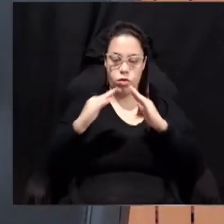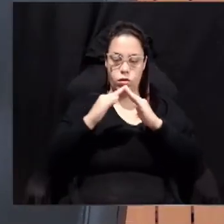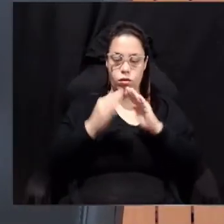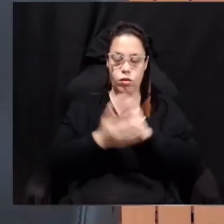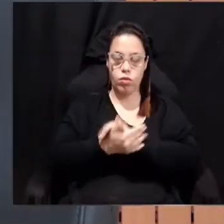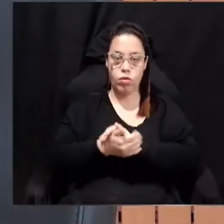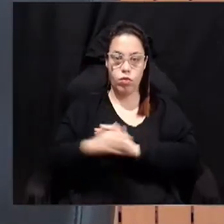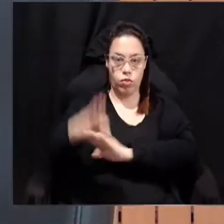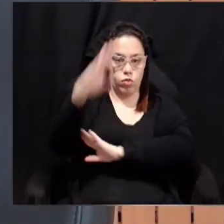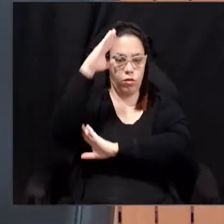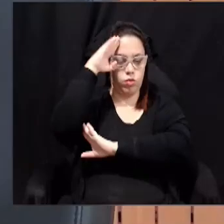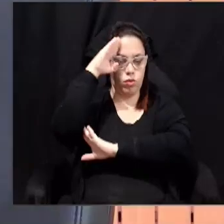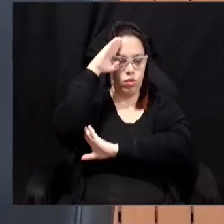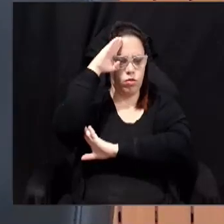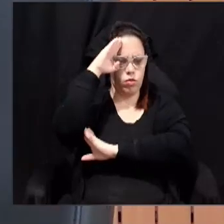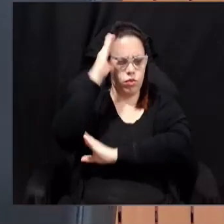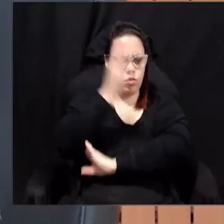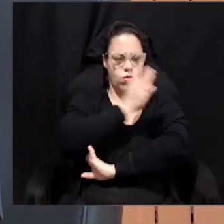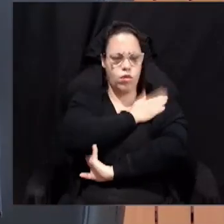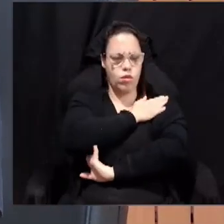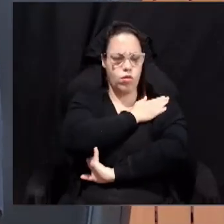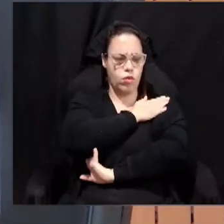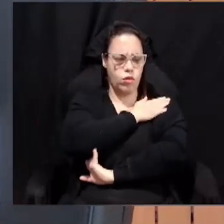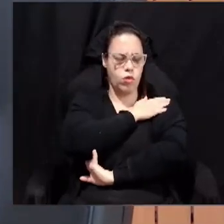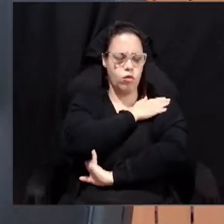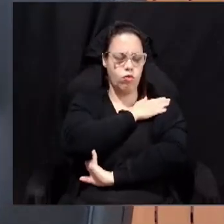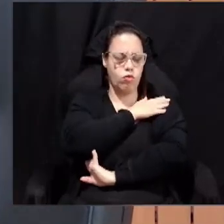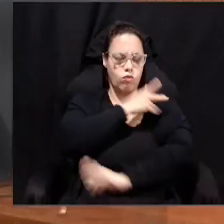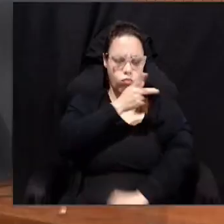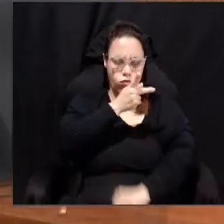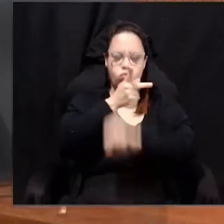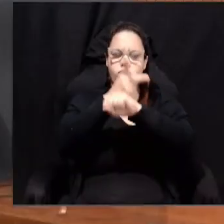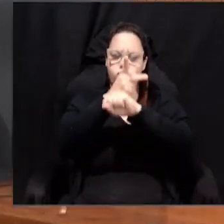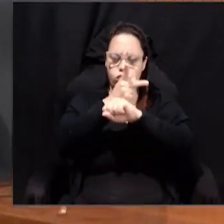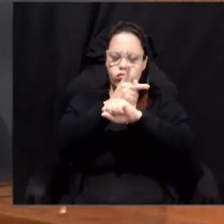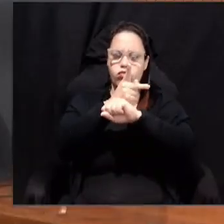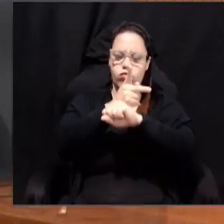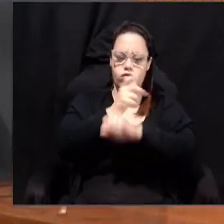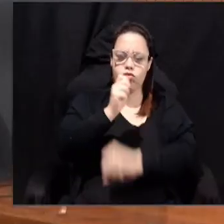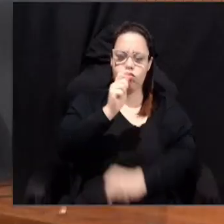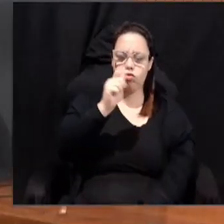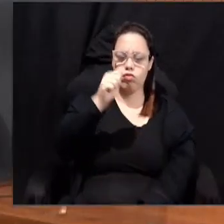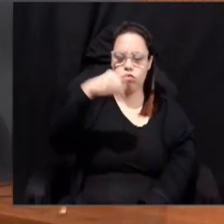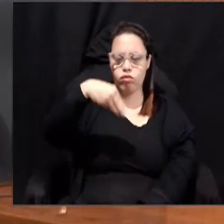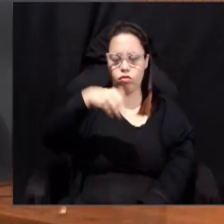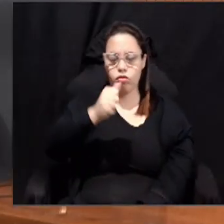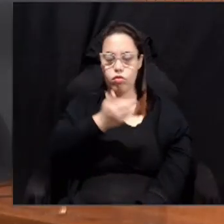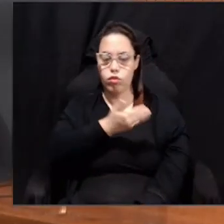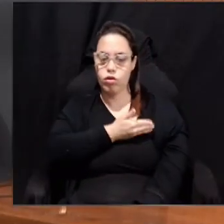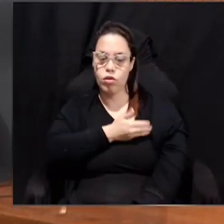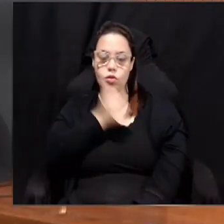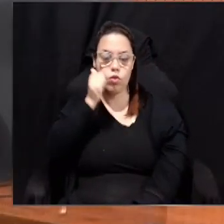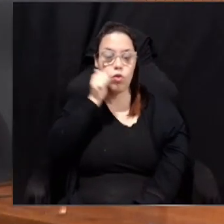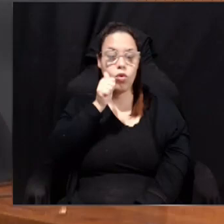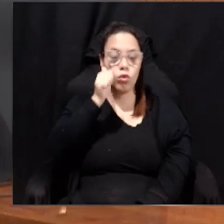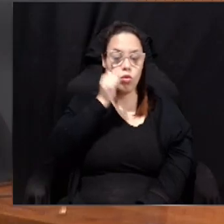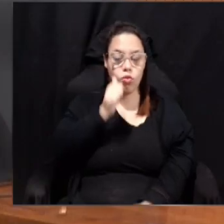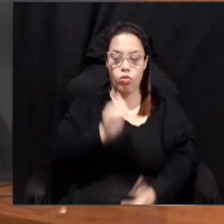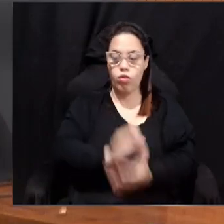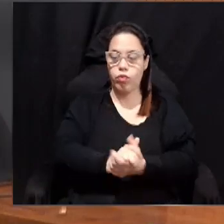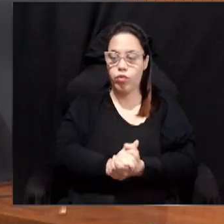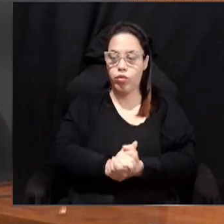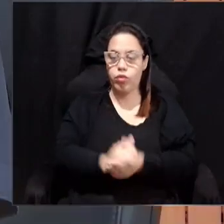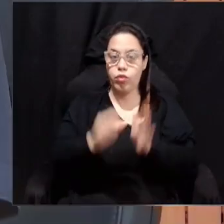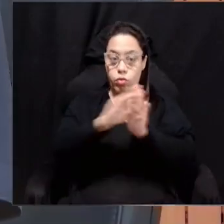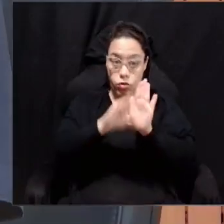comandante explica a atuação deste premiado programa no município. O programa Guarda Amiga da Mulher, um programa que vem